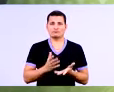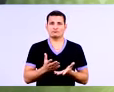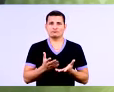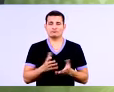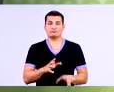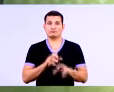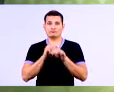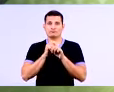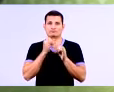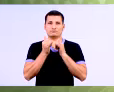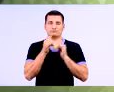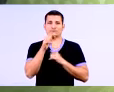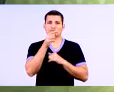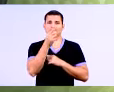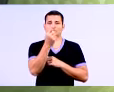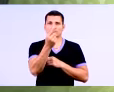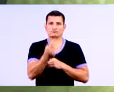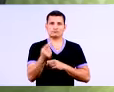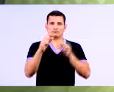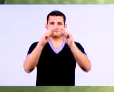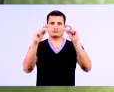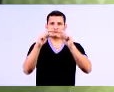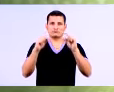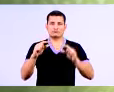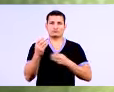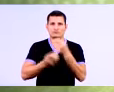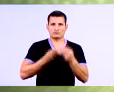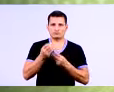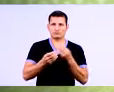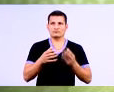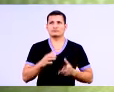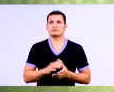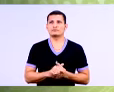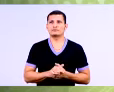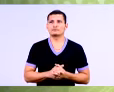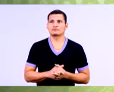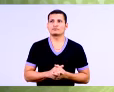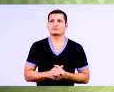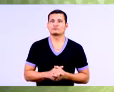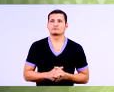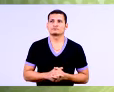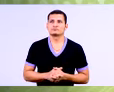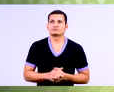um daqueles campos. Como obter essa informação?